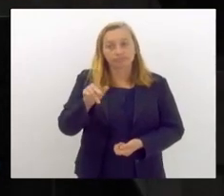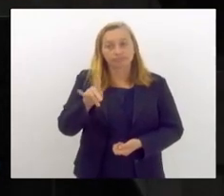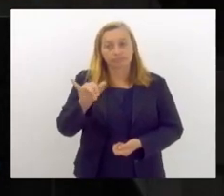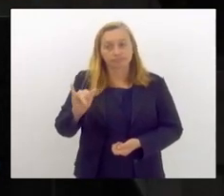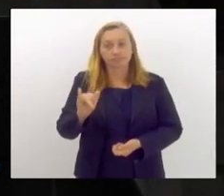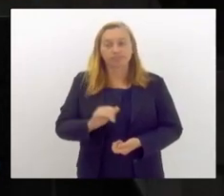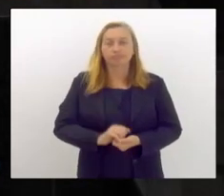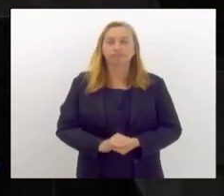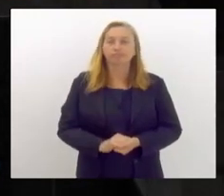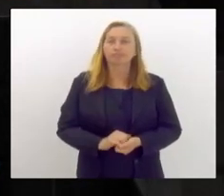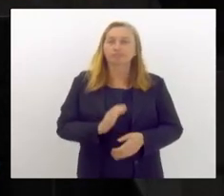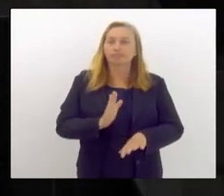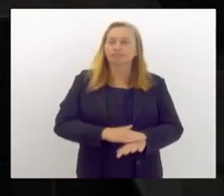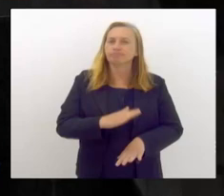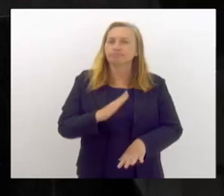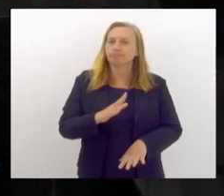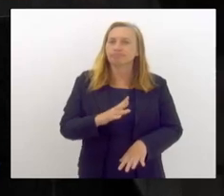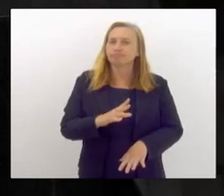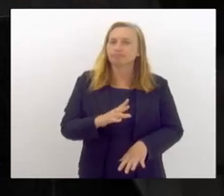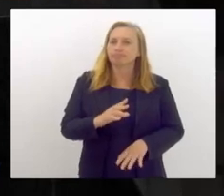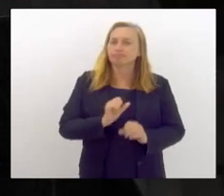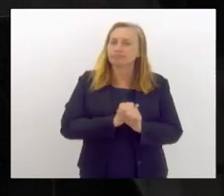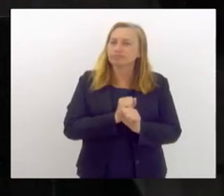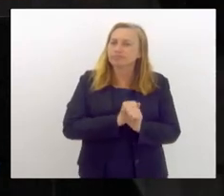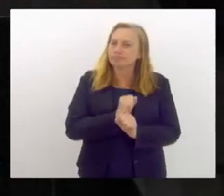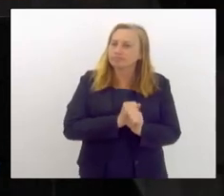pegamos aqui mais de uma década